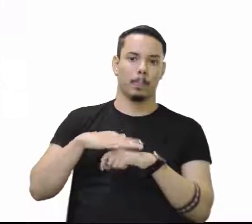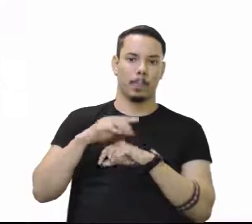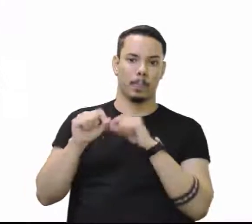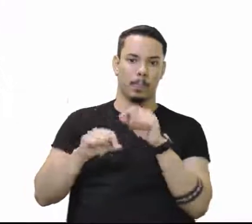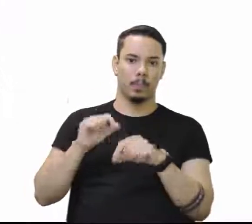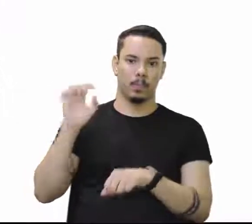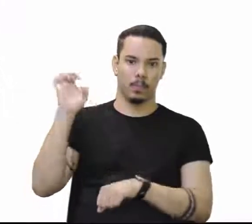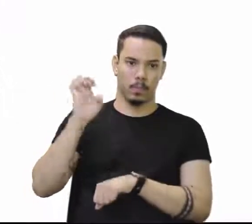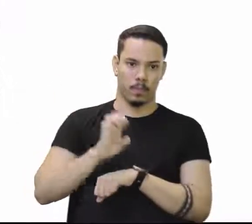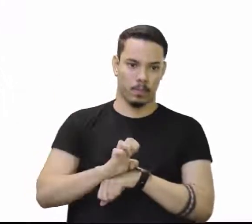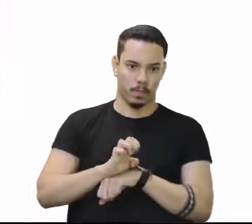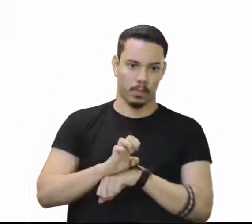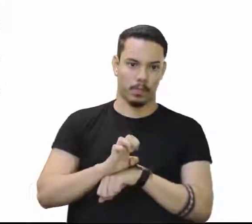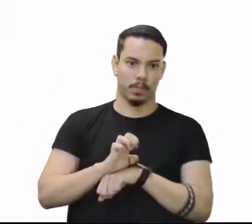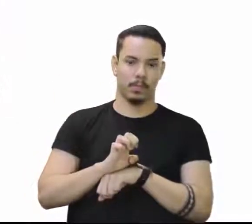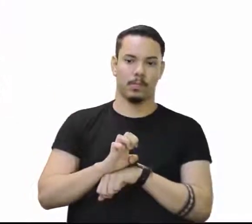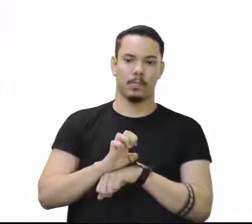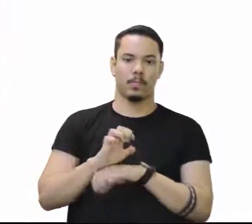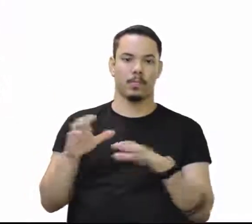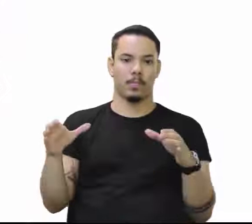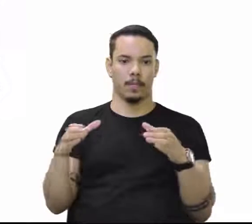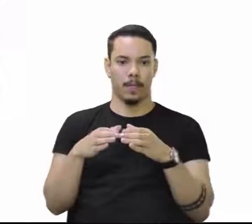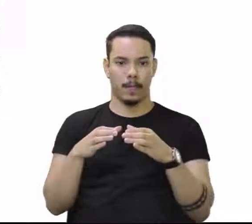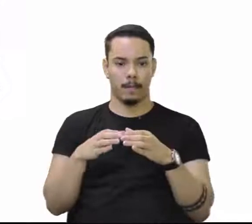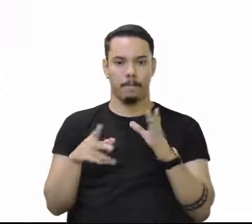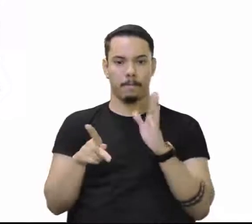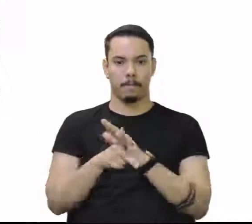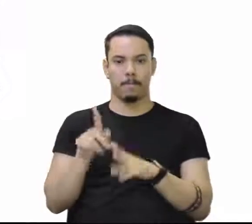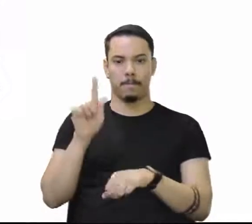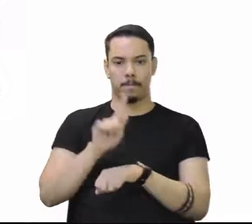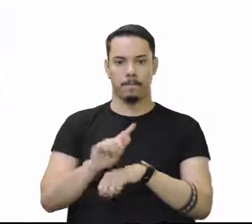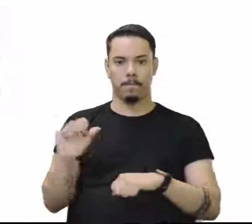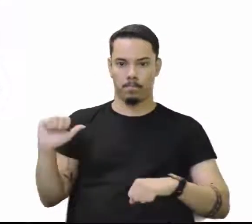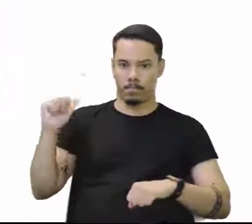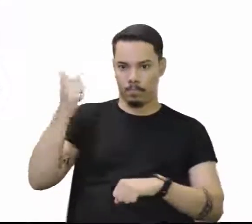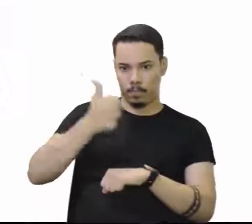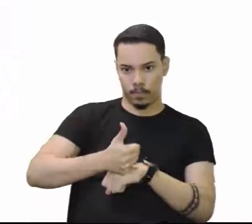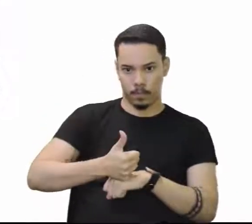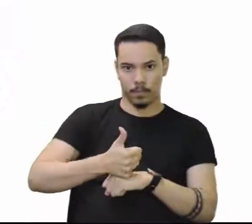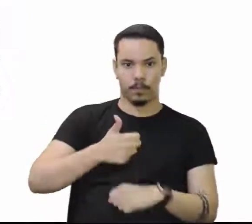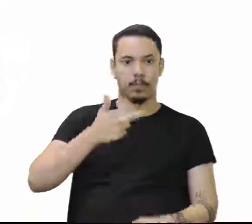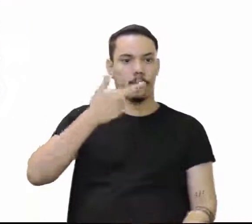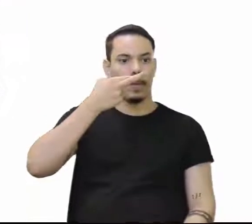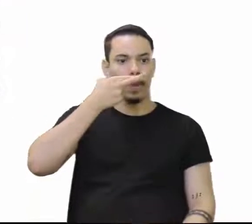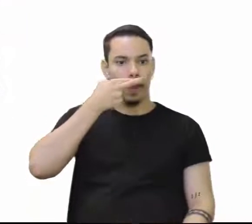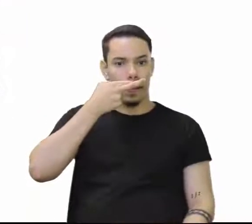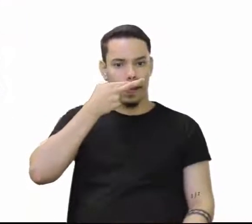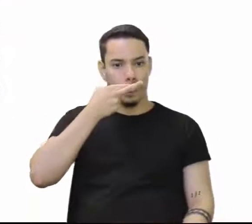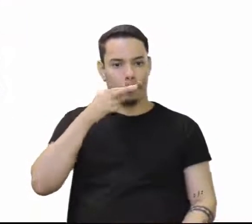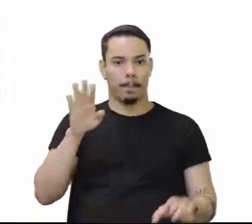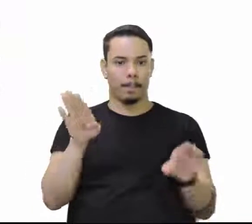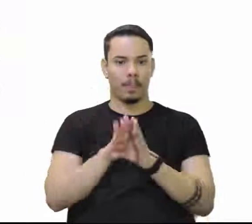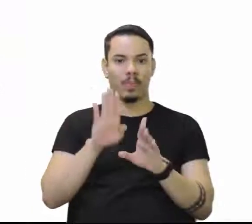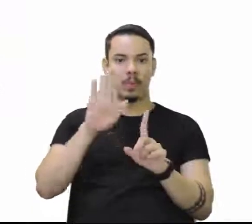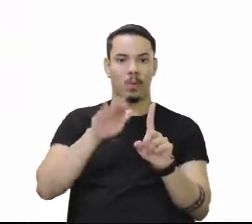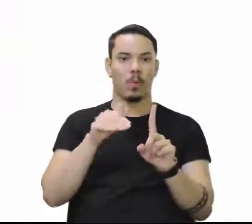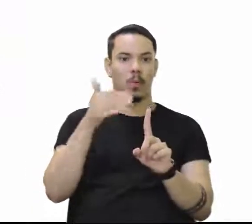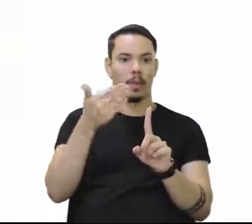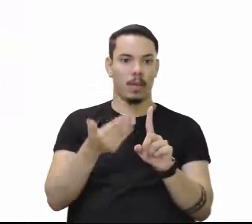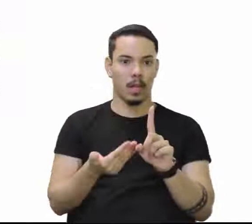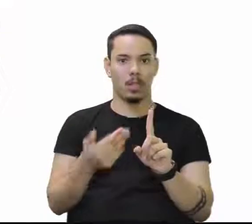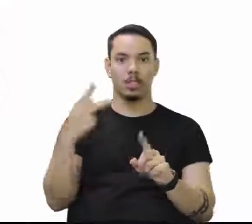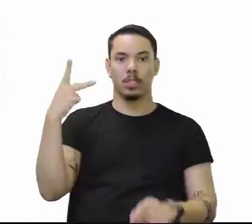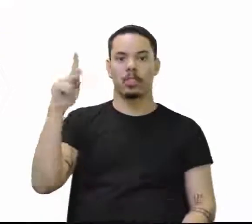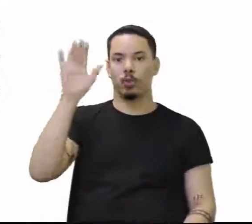Estado, o território federal do Guaporé, passasse a ser território federal de Rondônia em homenagem